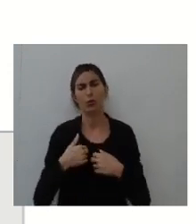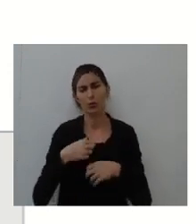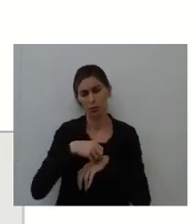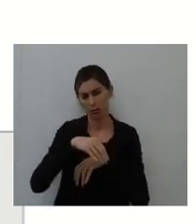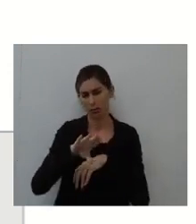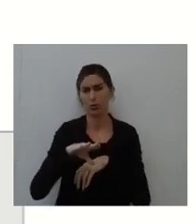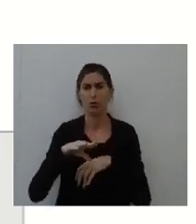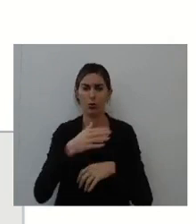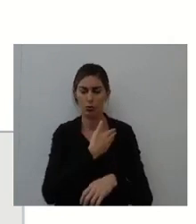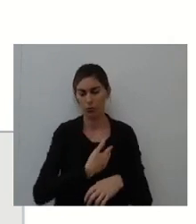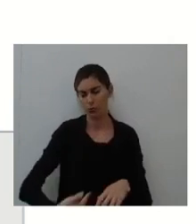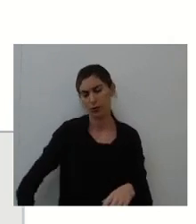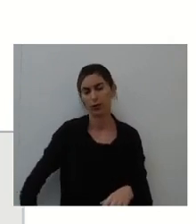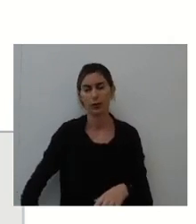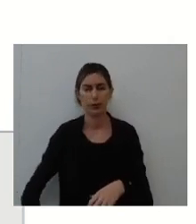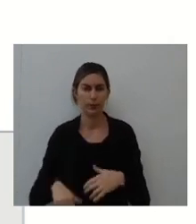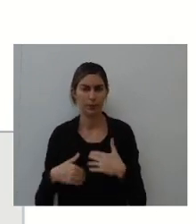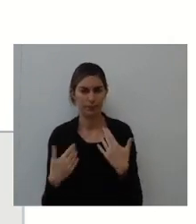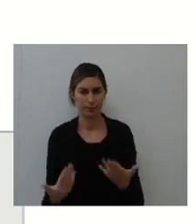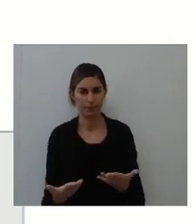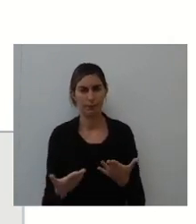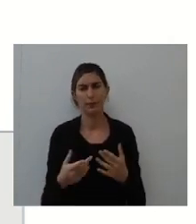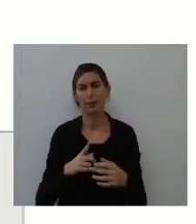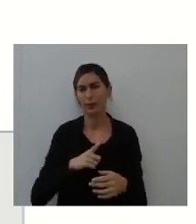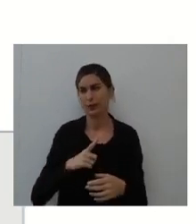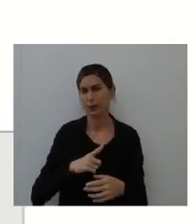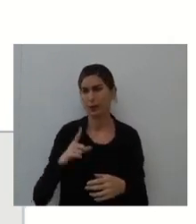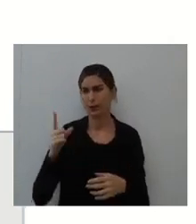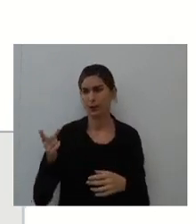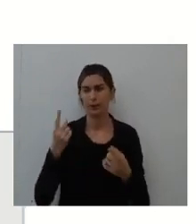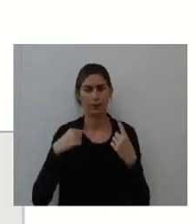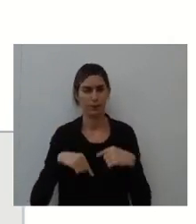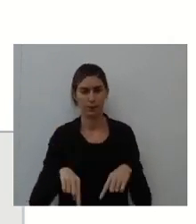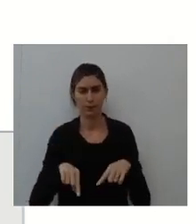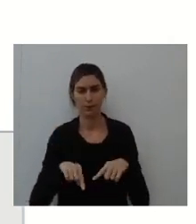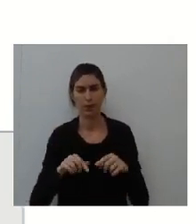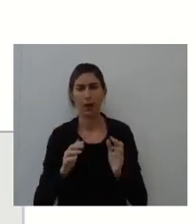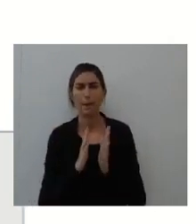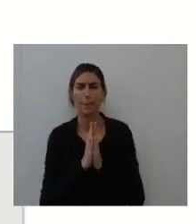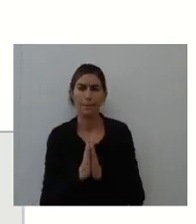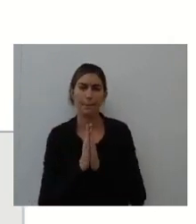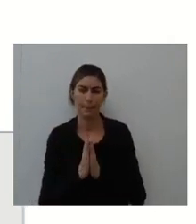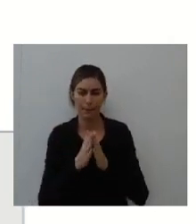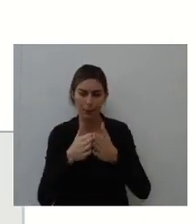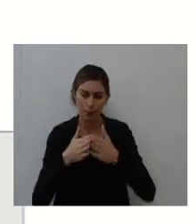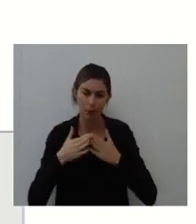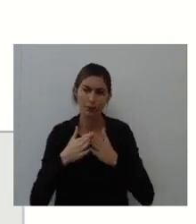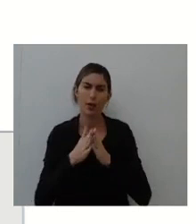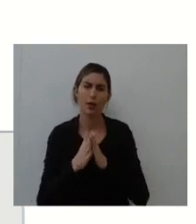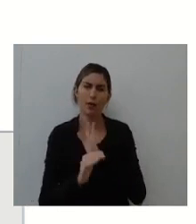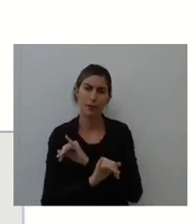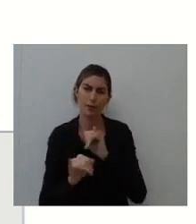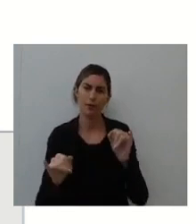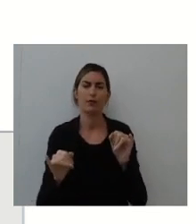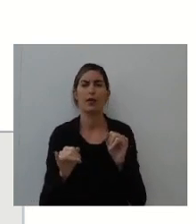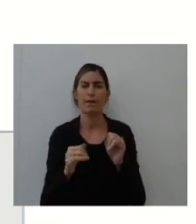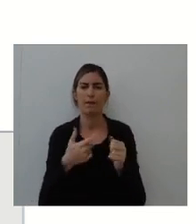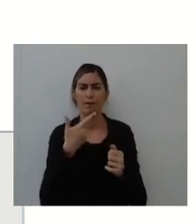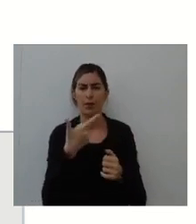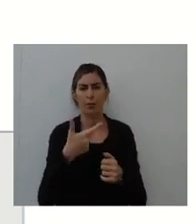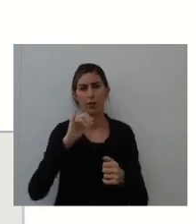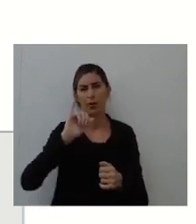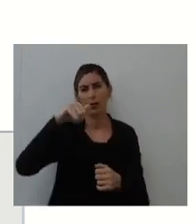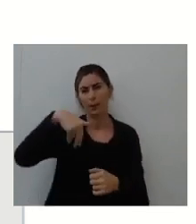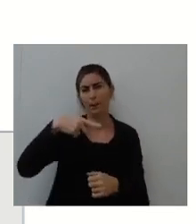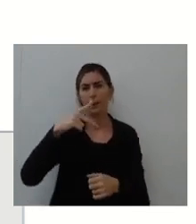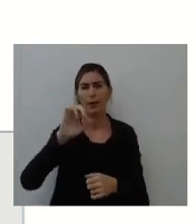as medidas do governador. E a gente tem aqui um apelo final, ou seja, um verbo no imperativo,